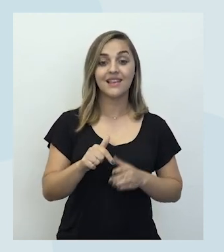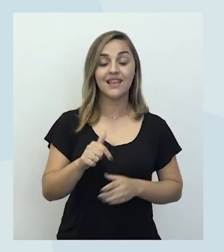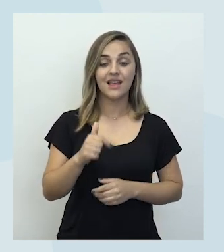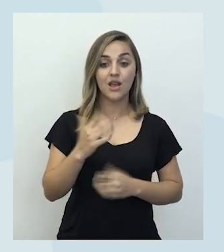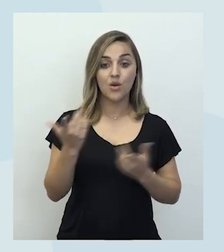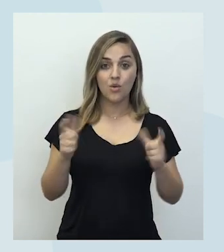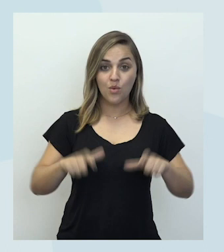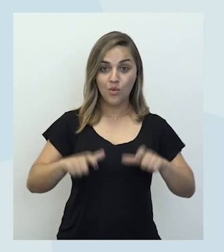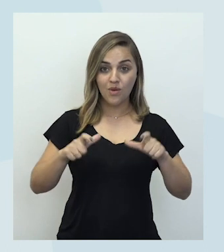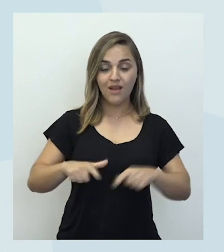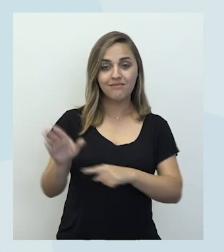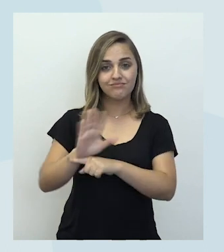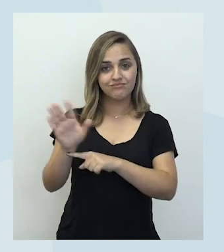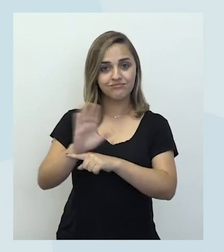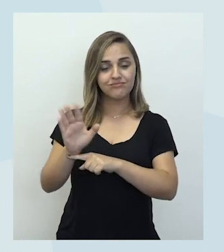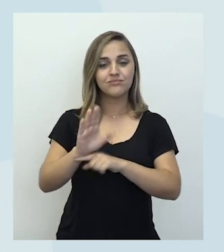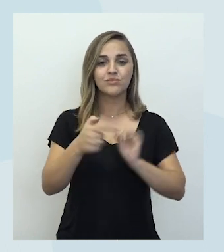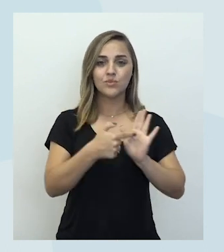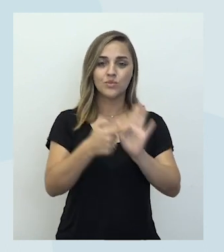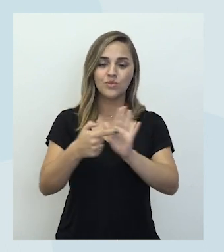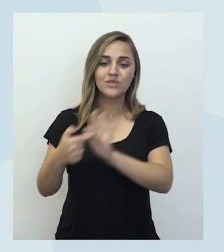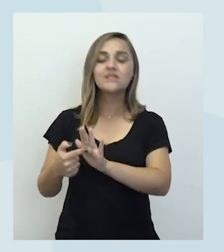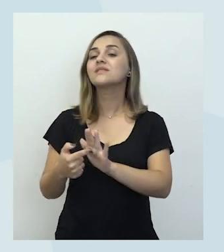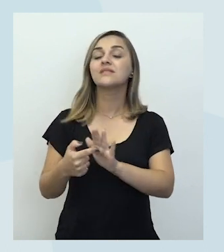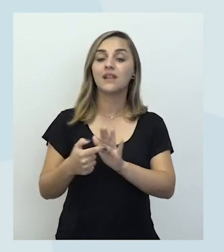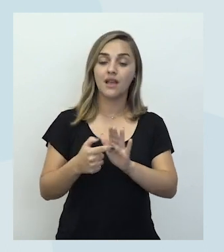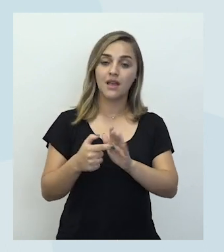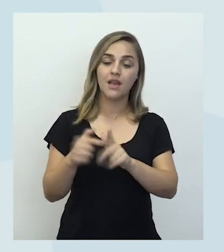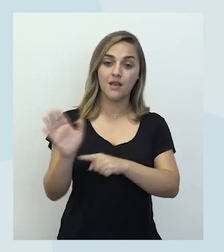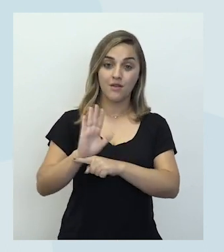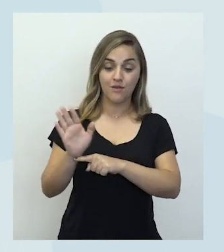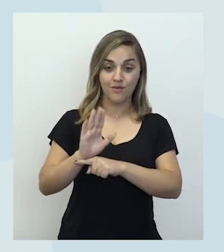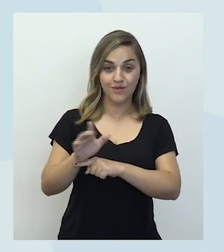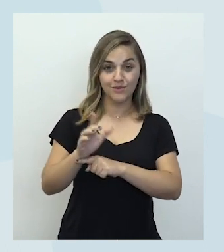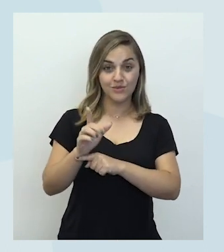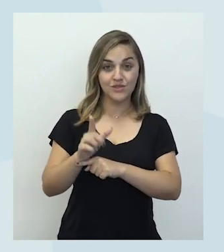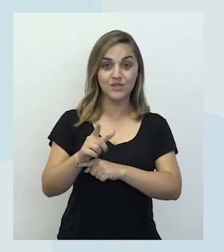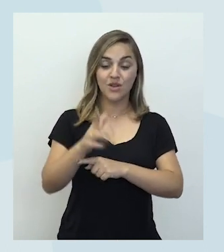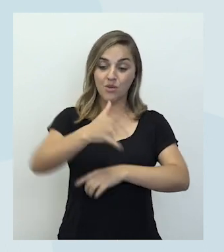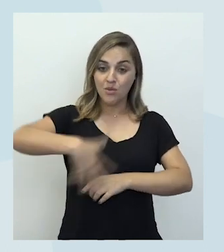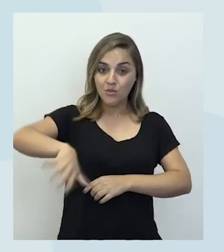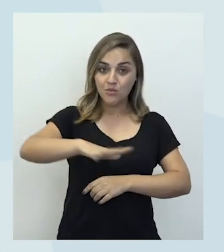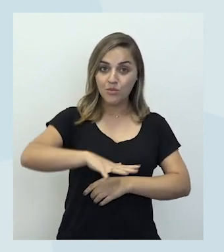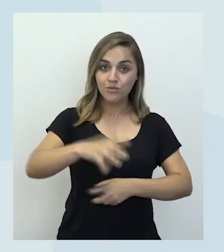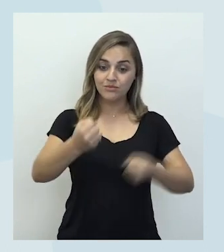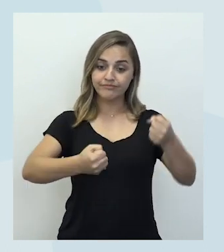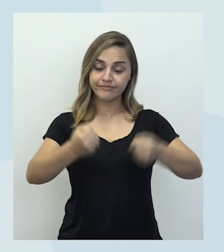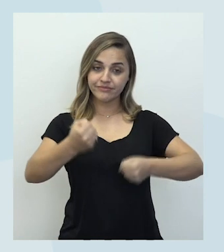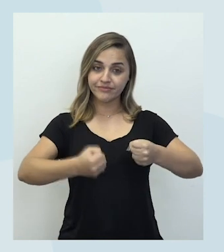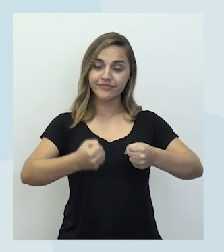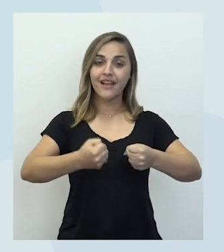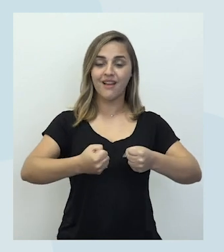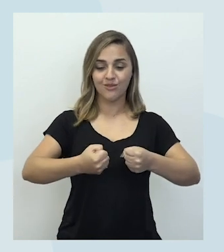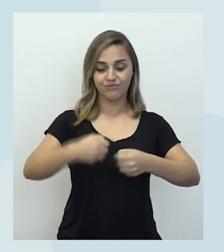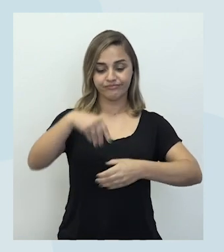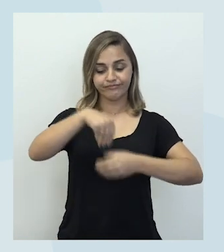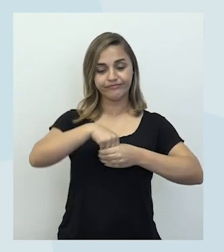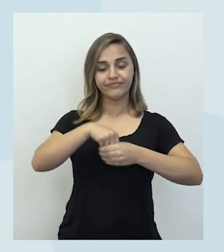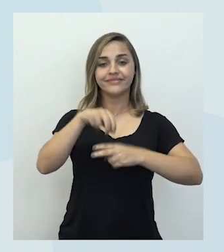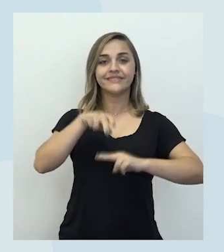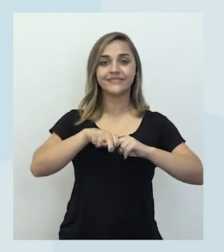à exibição de filmes em que o público assistirá à sessão dentro do seu próprio carro, respeitando o